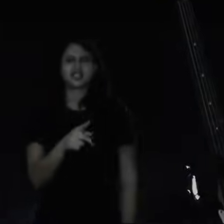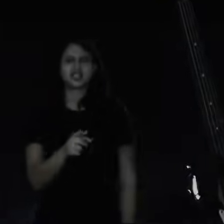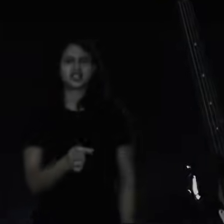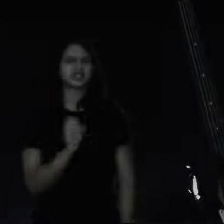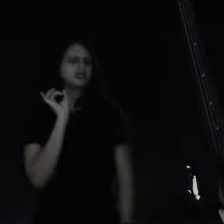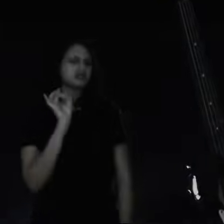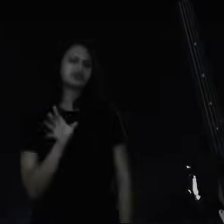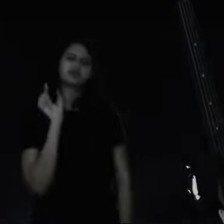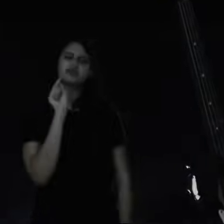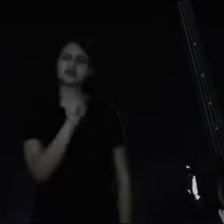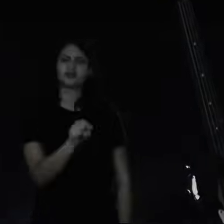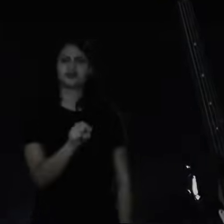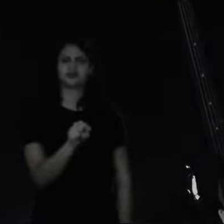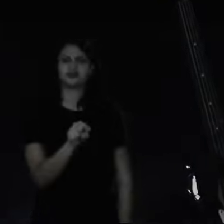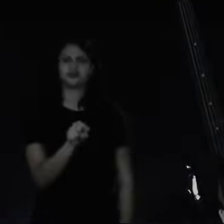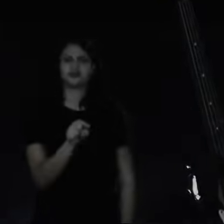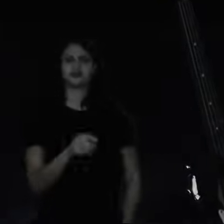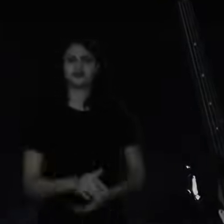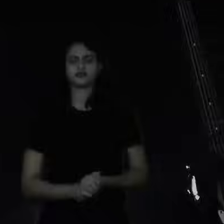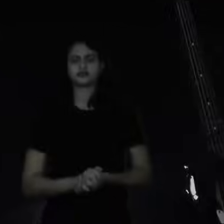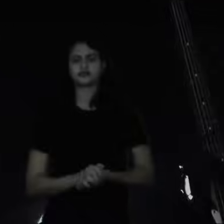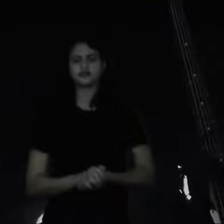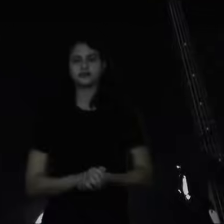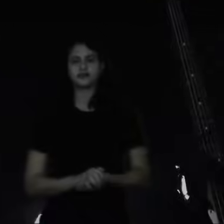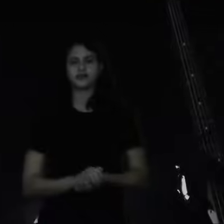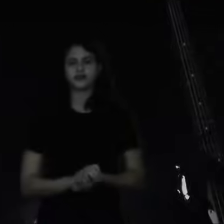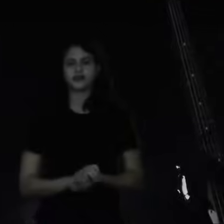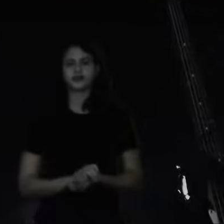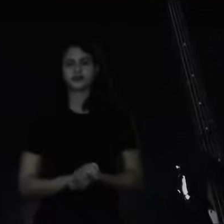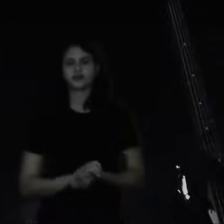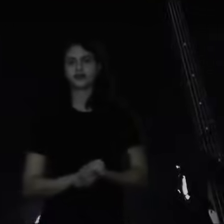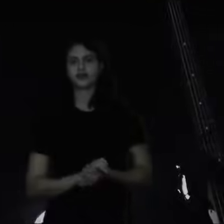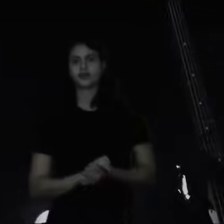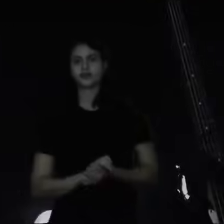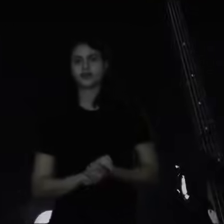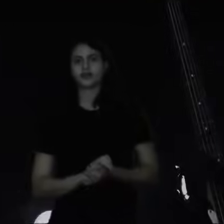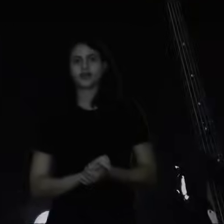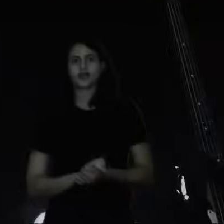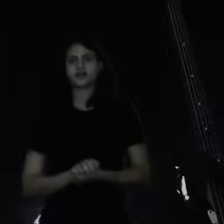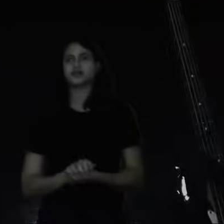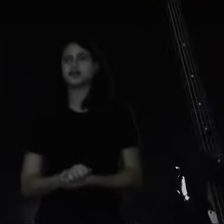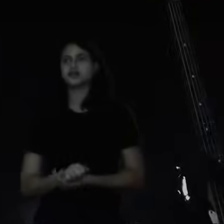só eu. Sabe, eu chamo isso de síndrome de Chaves.